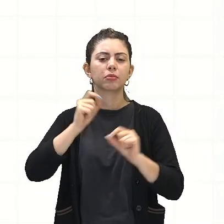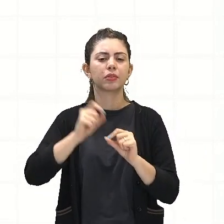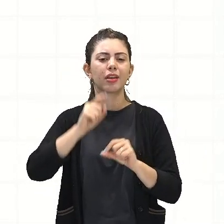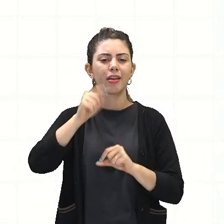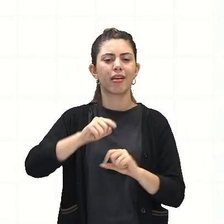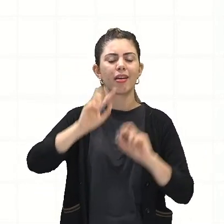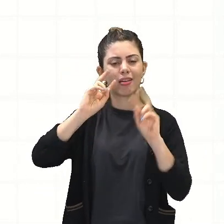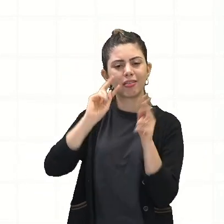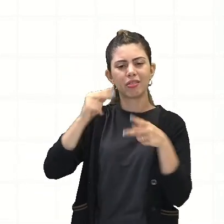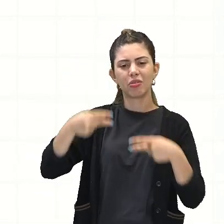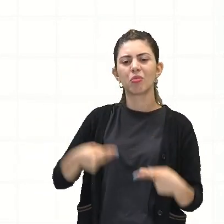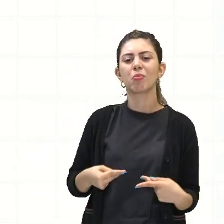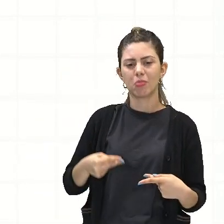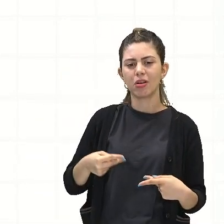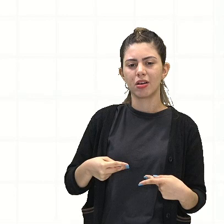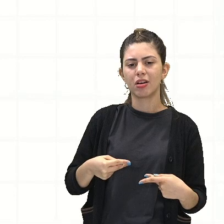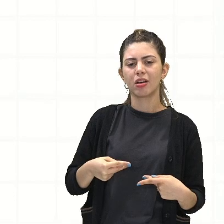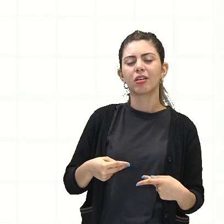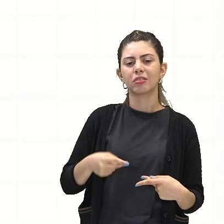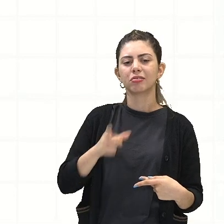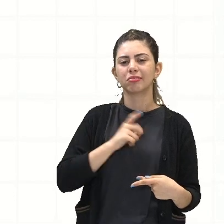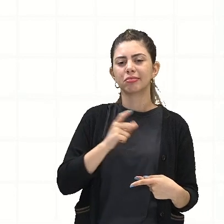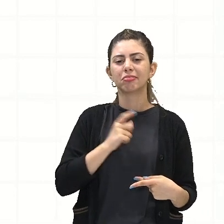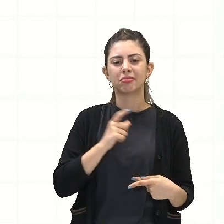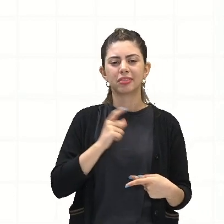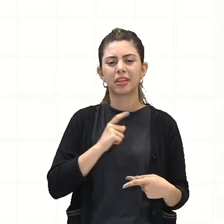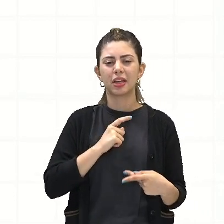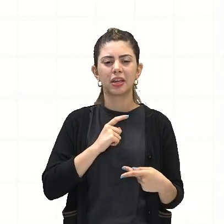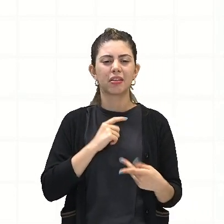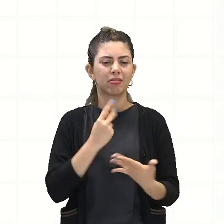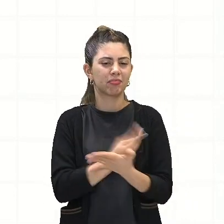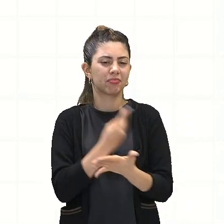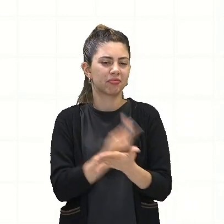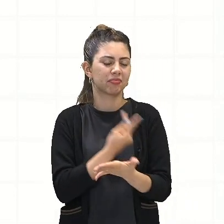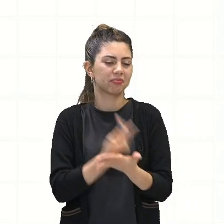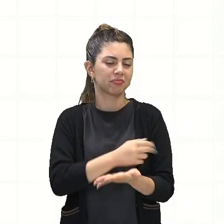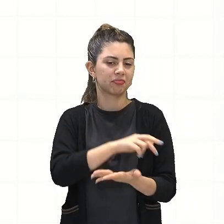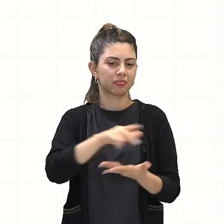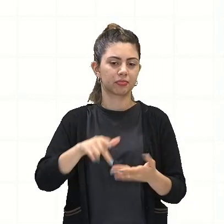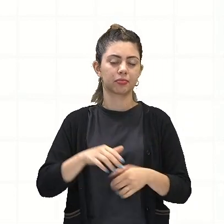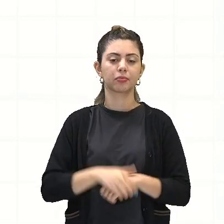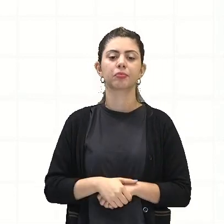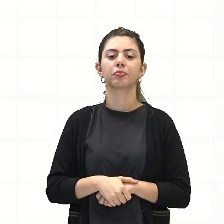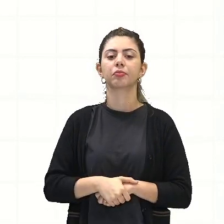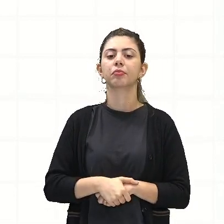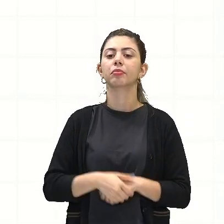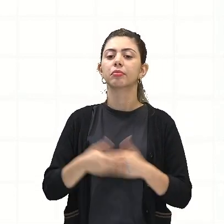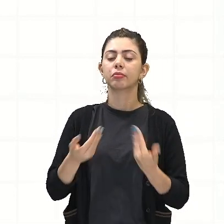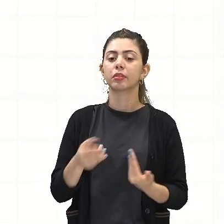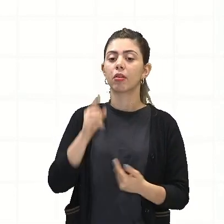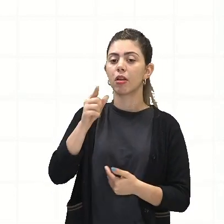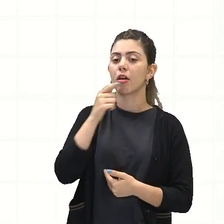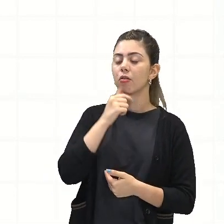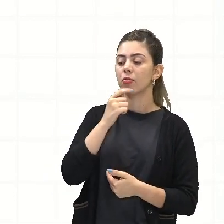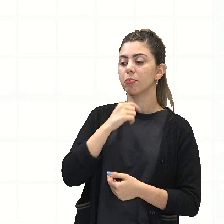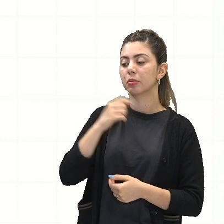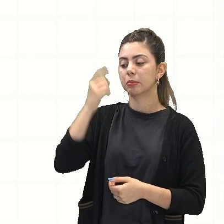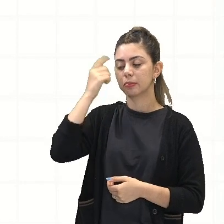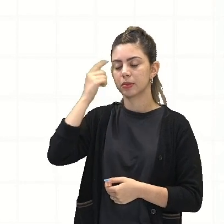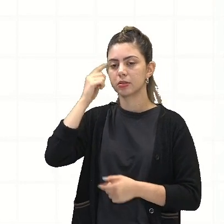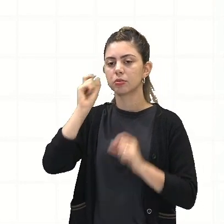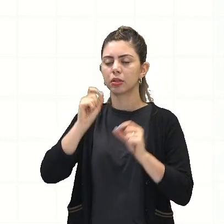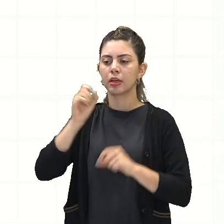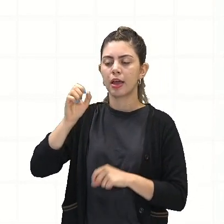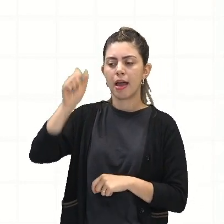ideia de que Deus escolheu antecipadamente quem será salvo. Ou seja, não importa o que você fizer,